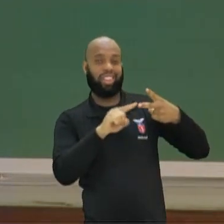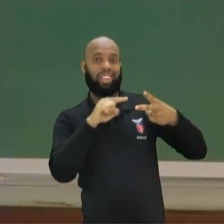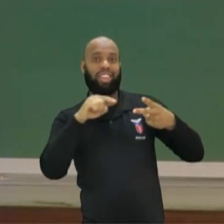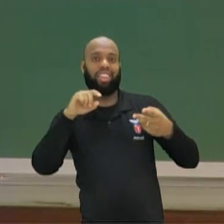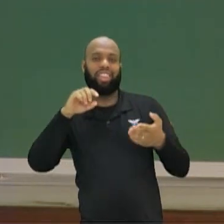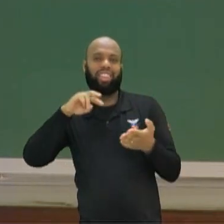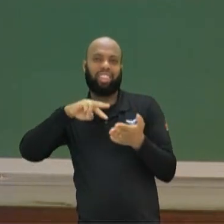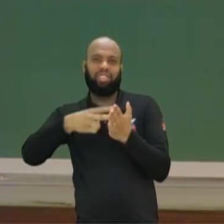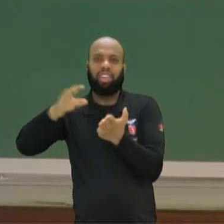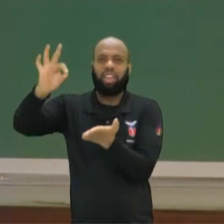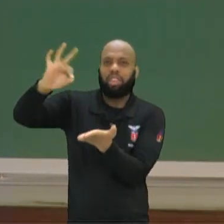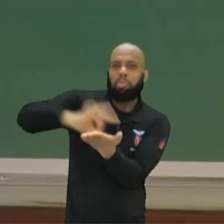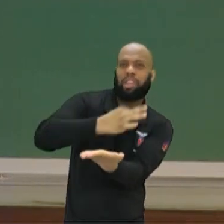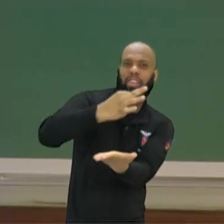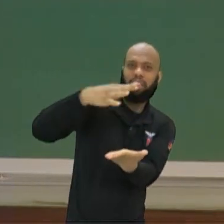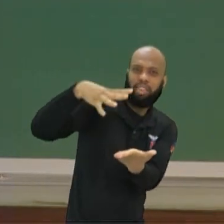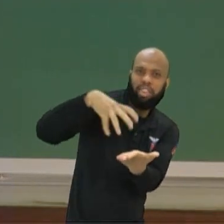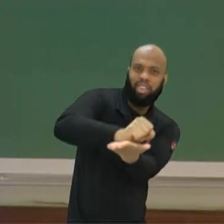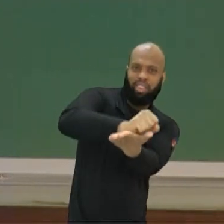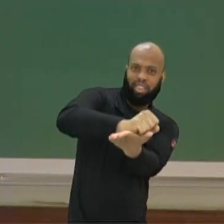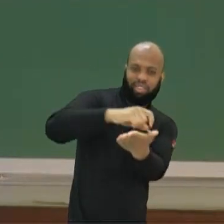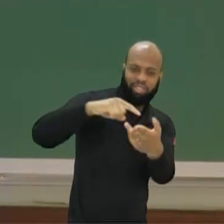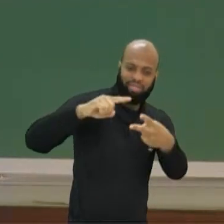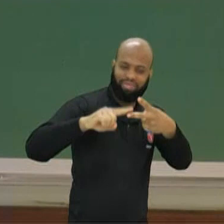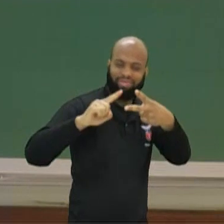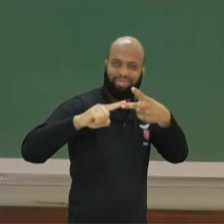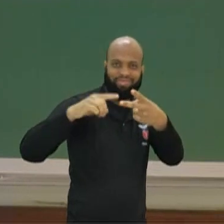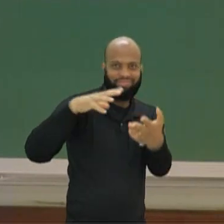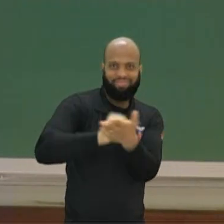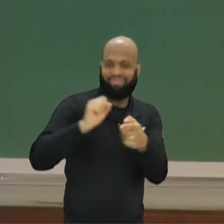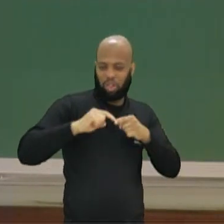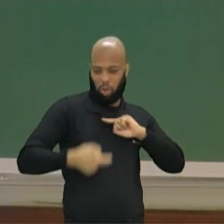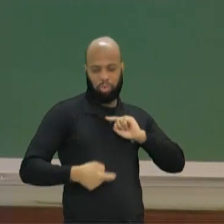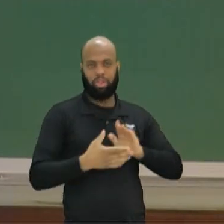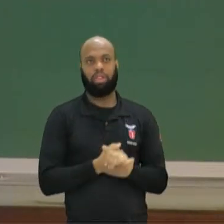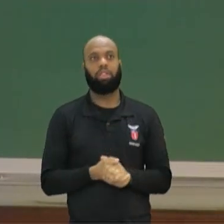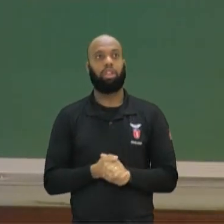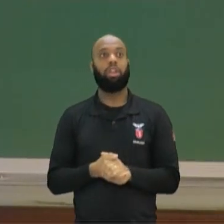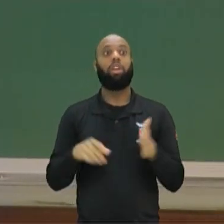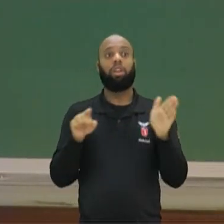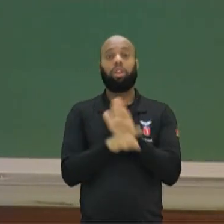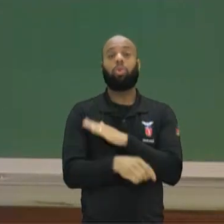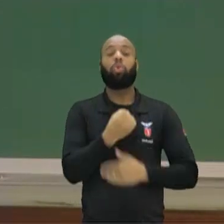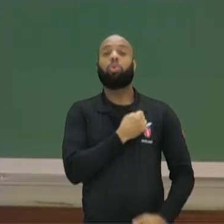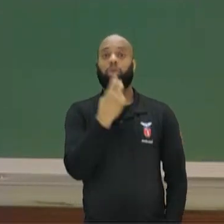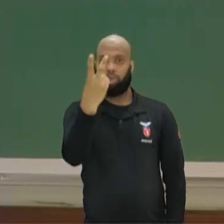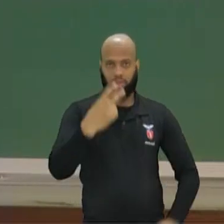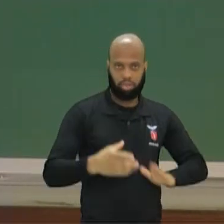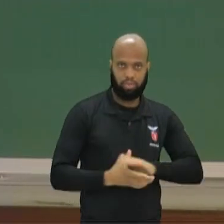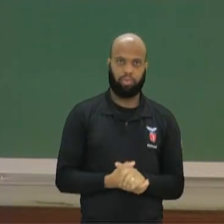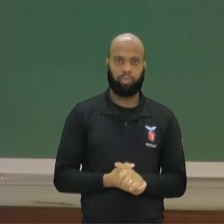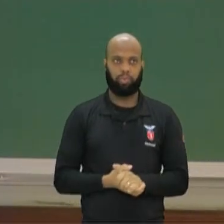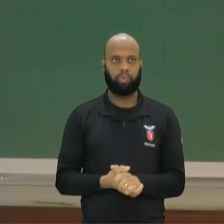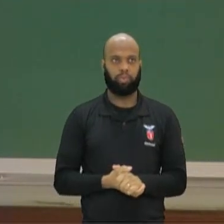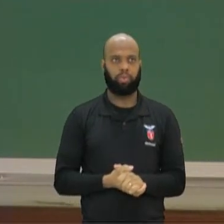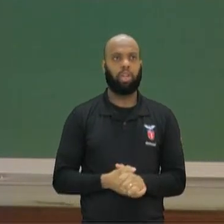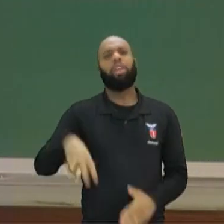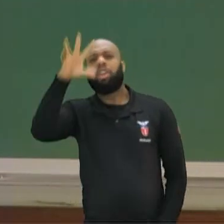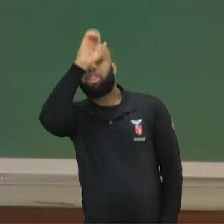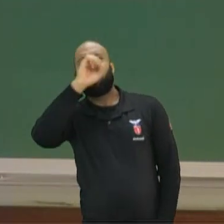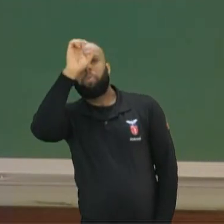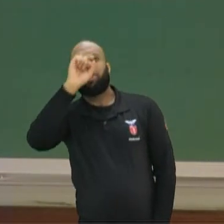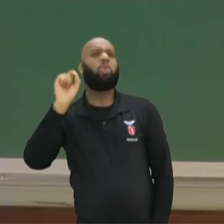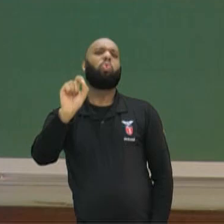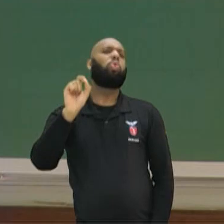inscrever, fazer a matrícula, por exemplo, tá? E a número 2, learn from what? Aprender da onde? Aprender